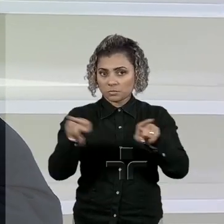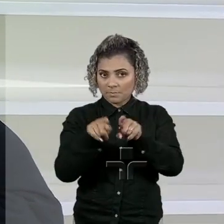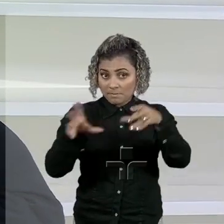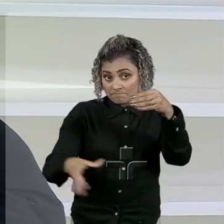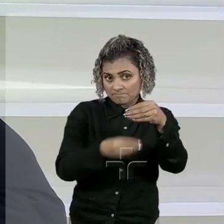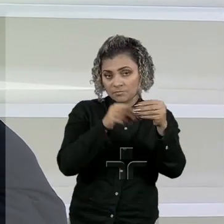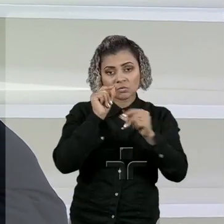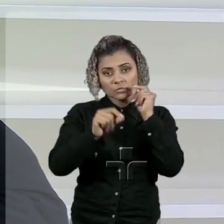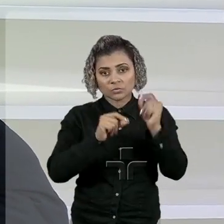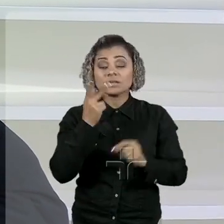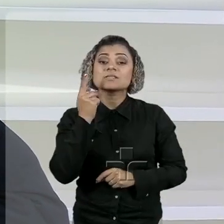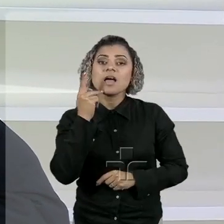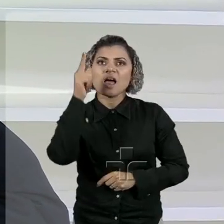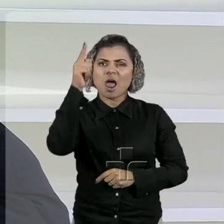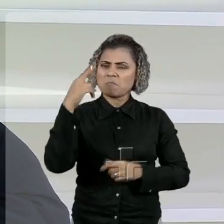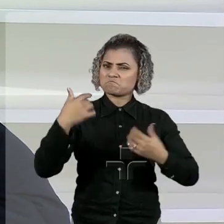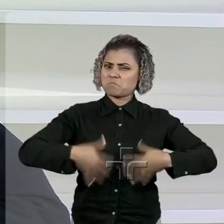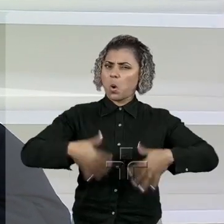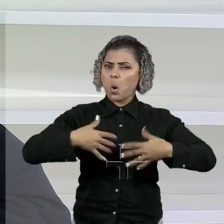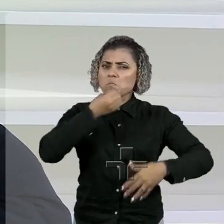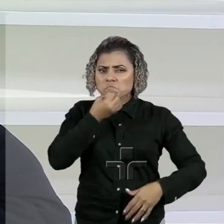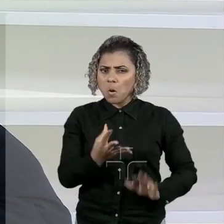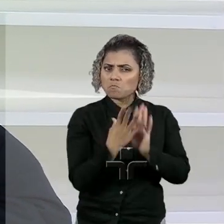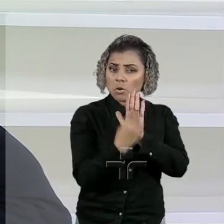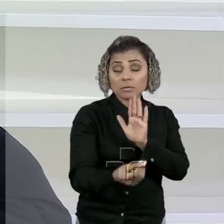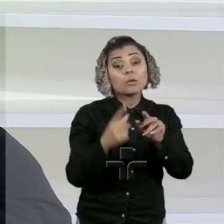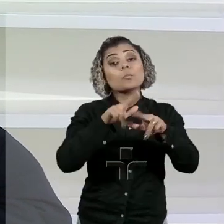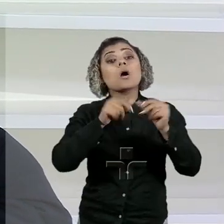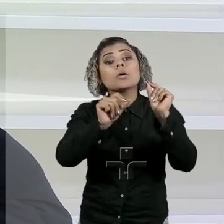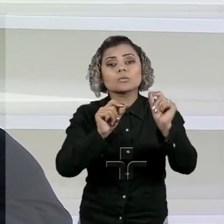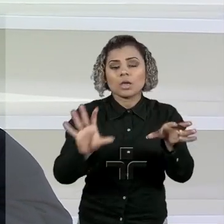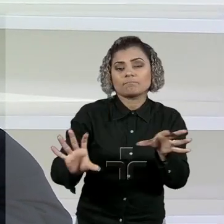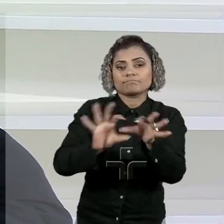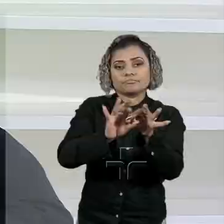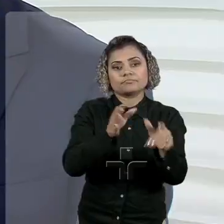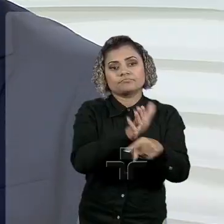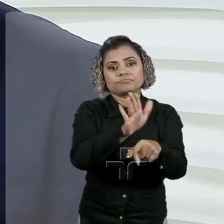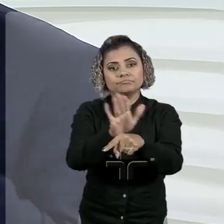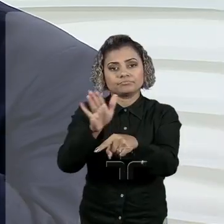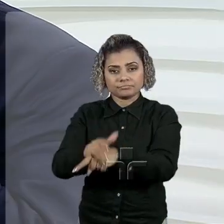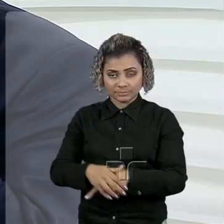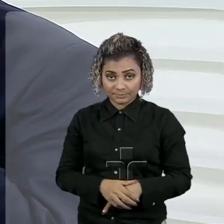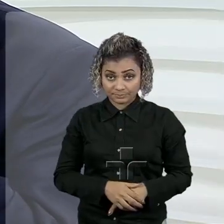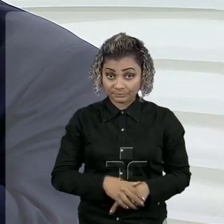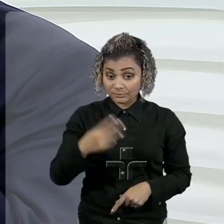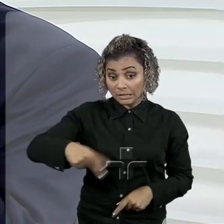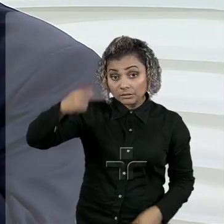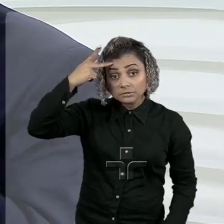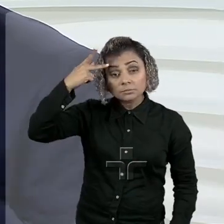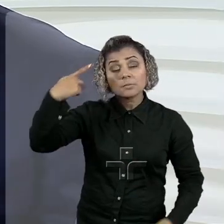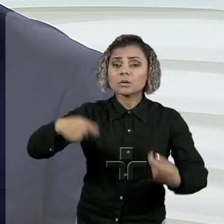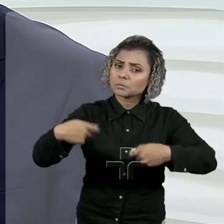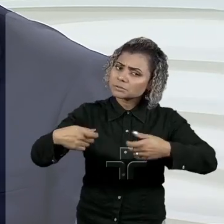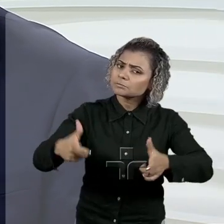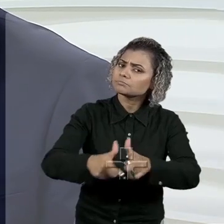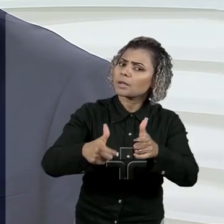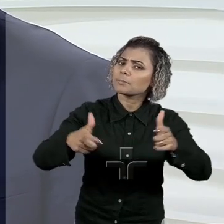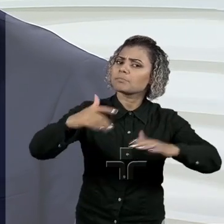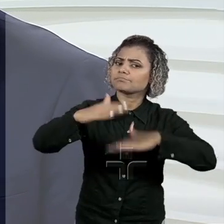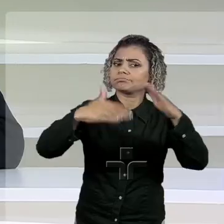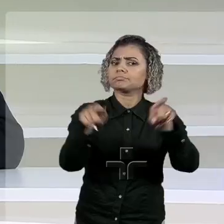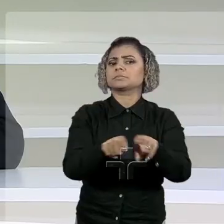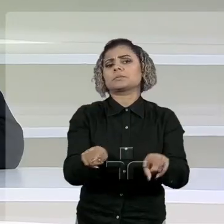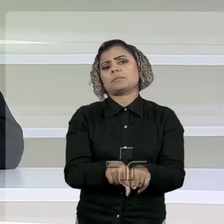do sucesso do Ceará, veio pelo regime de colaboração, né? E eu acho que São Paulo tem que avançar muito nisso